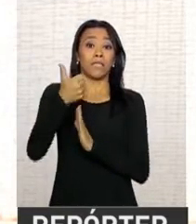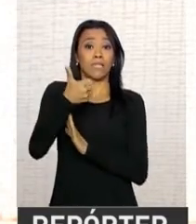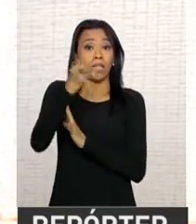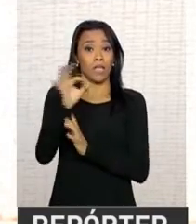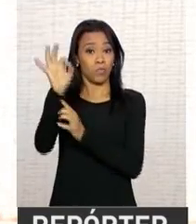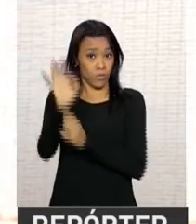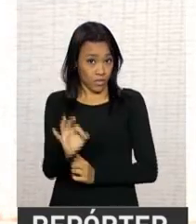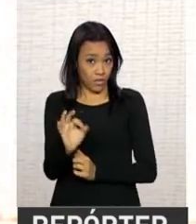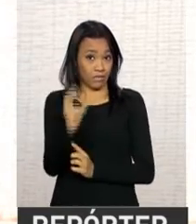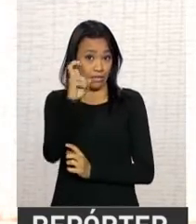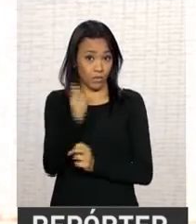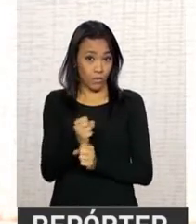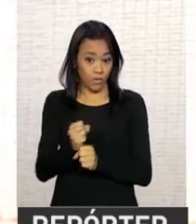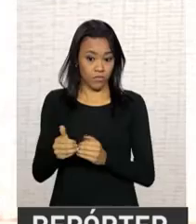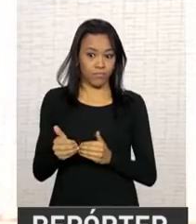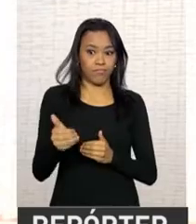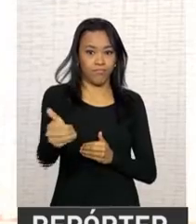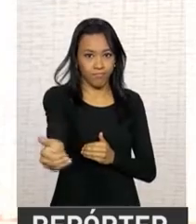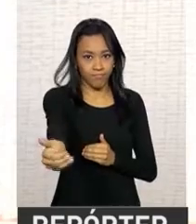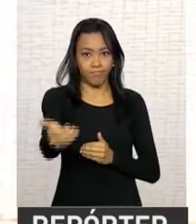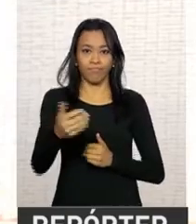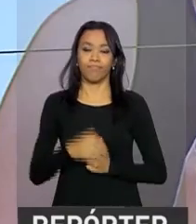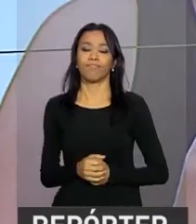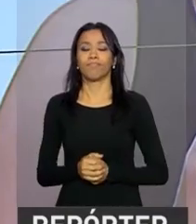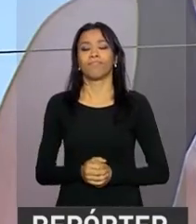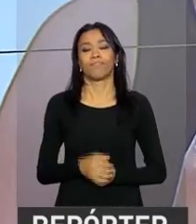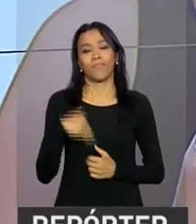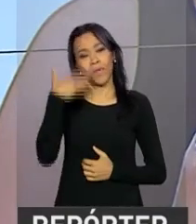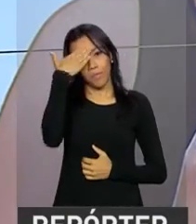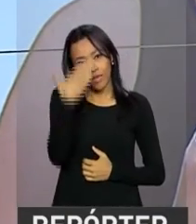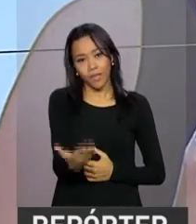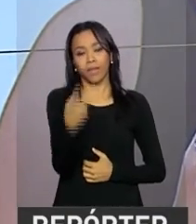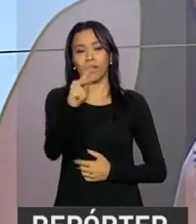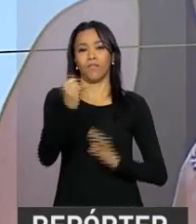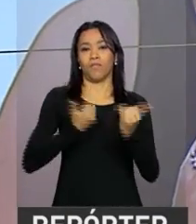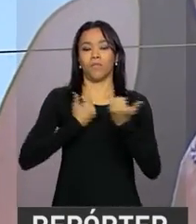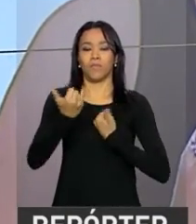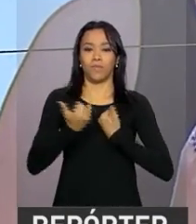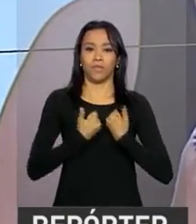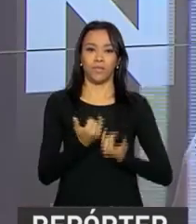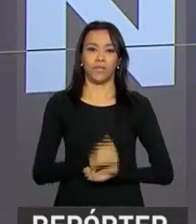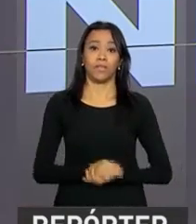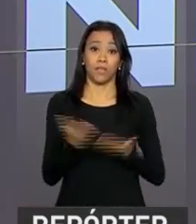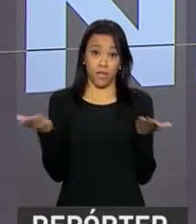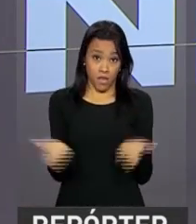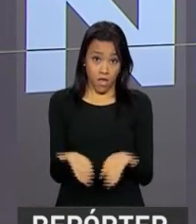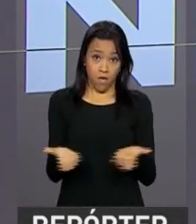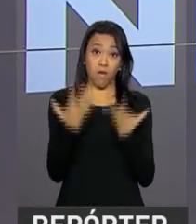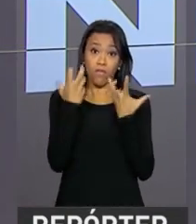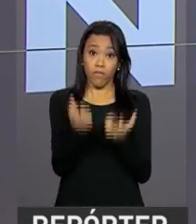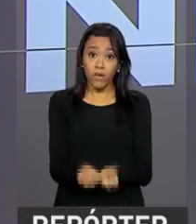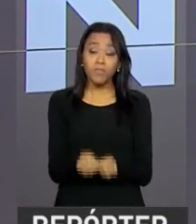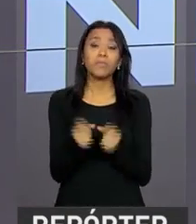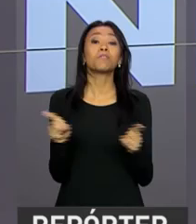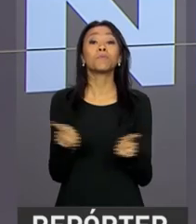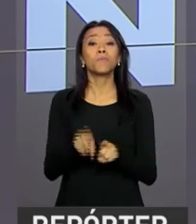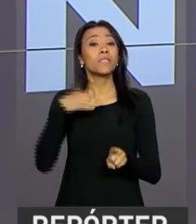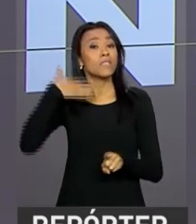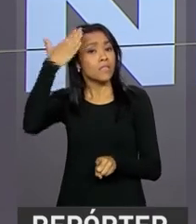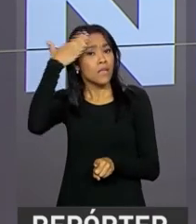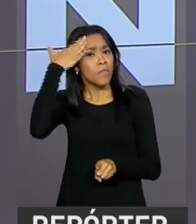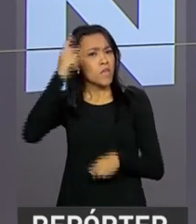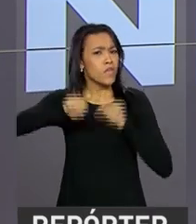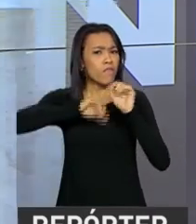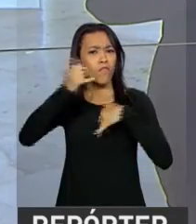próximos cinco anos josé luiz obrigado pelas informações luana e agora vamos ao vivo também saber as informações